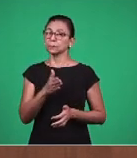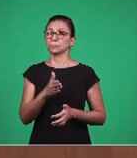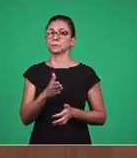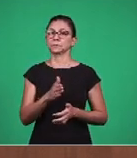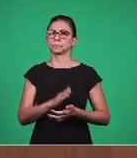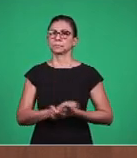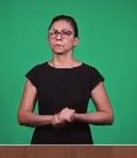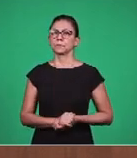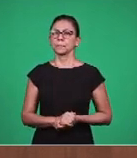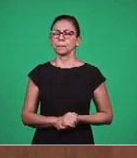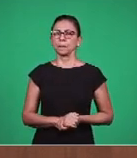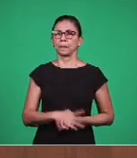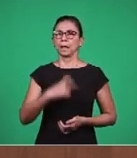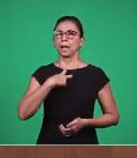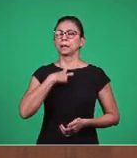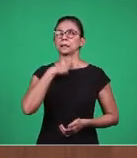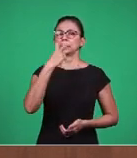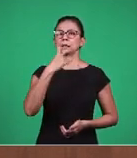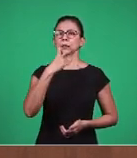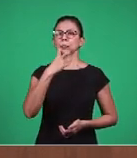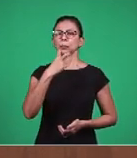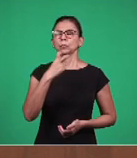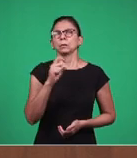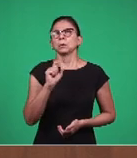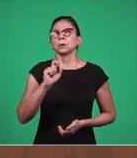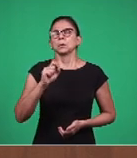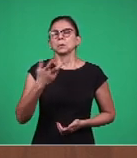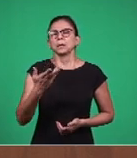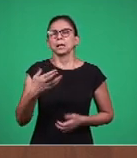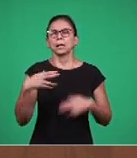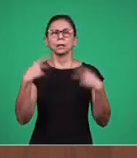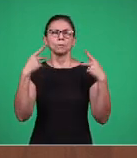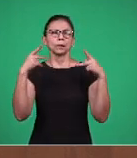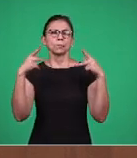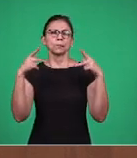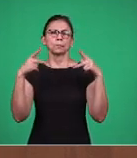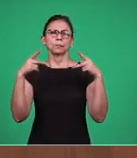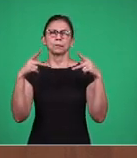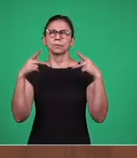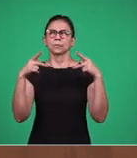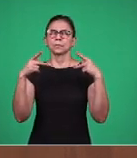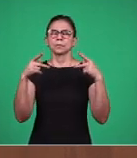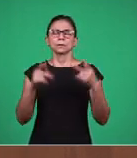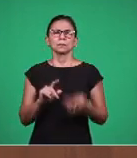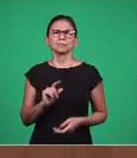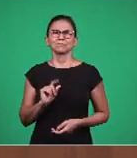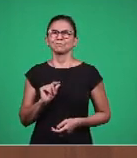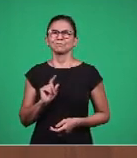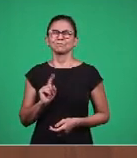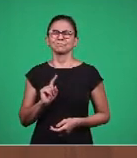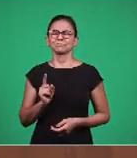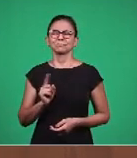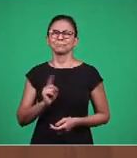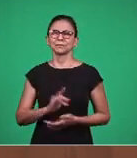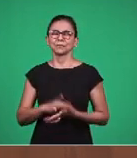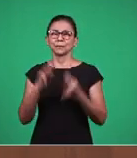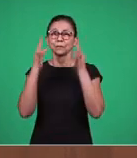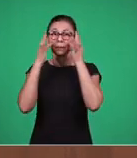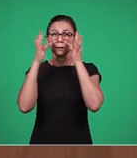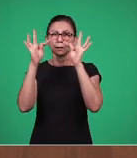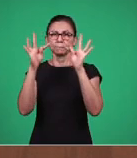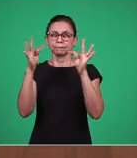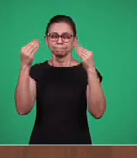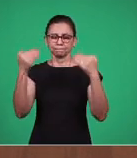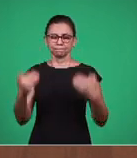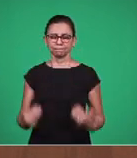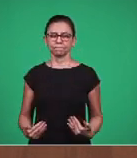simplesmente gritaria, não é simplesmente pregação. Não, absolutamente. O grito é o testemunho. É